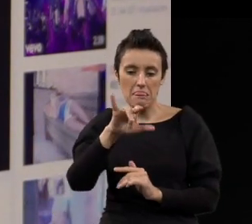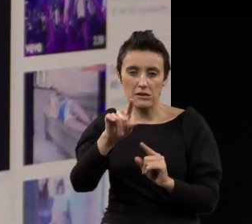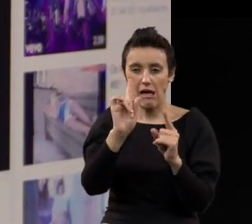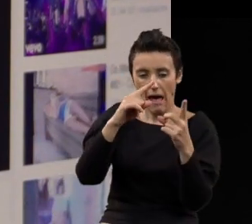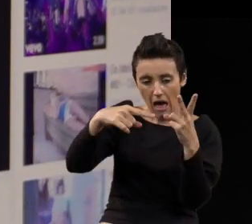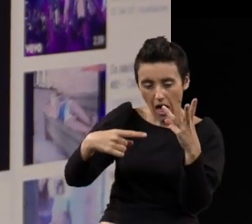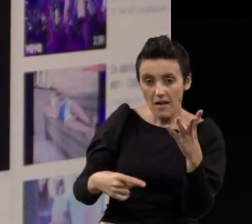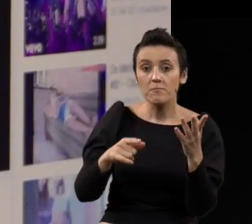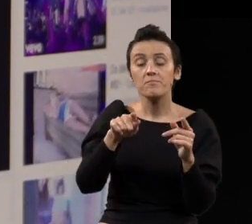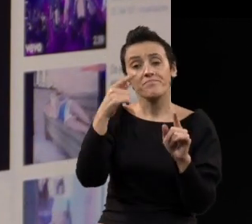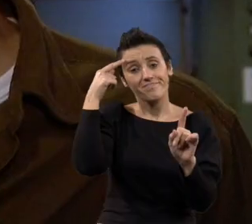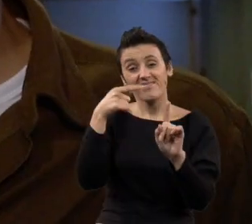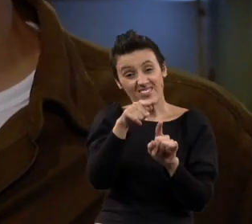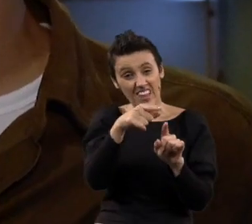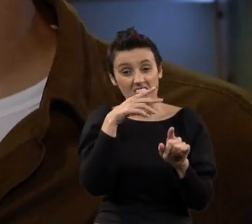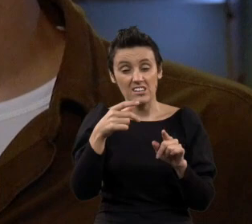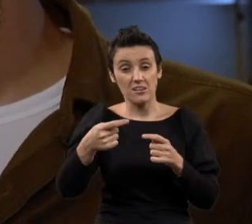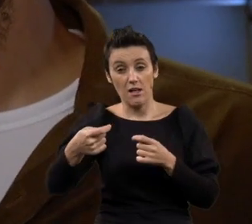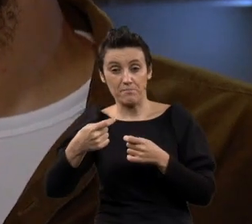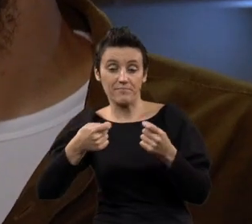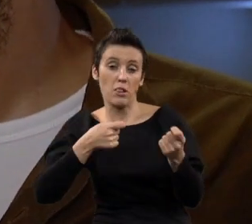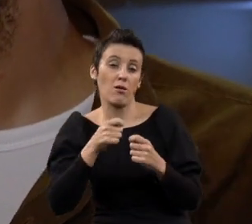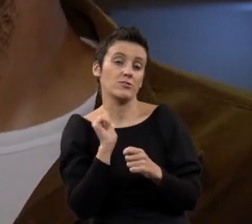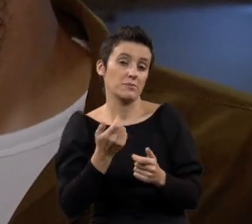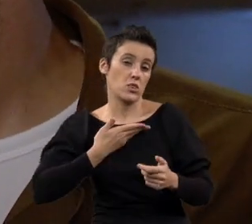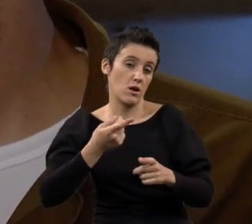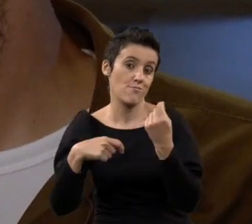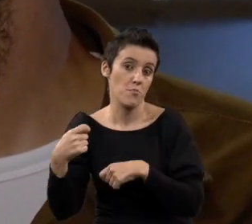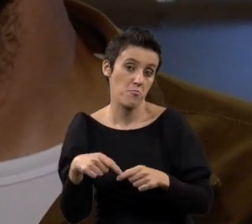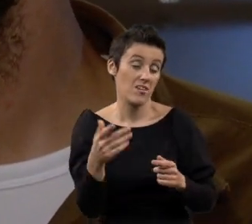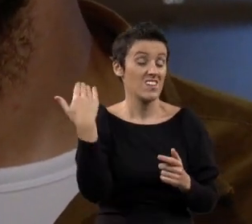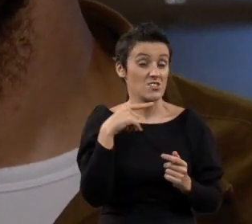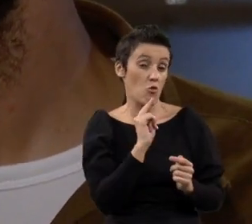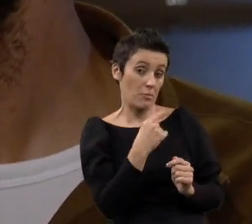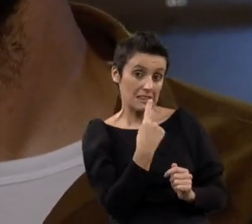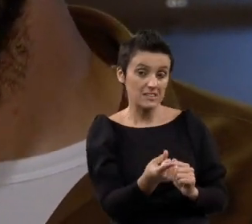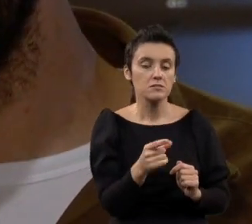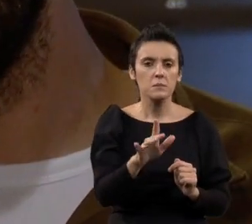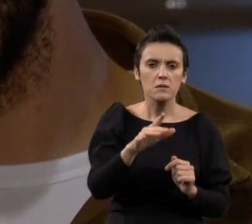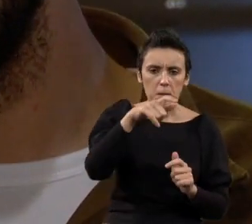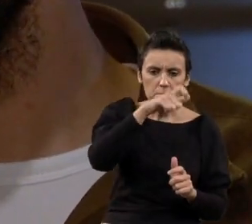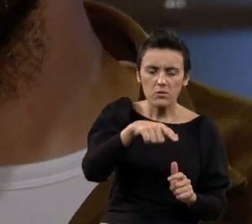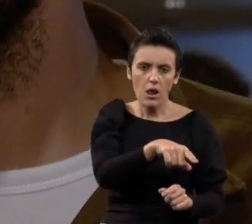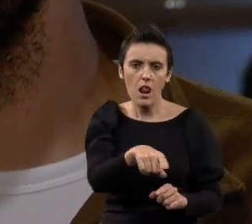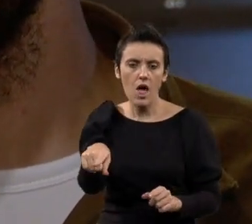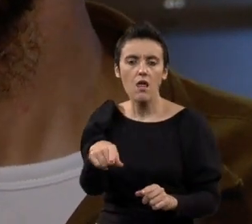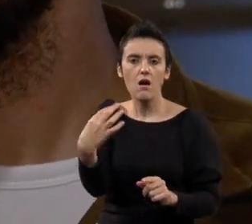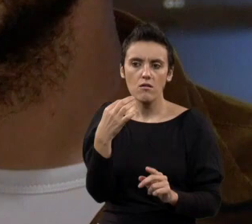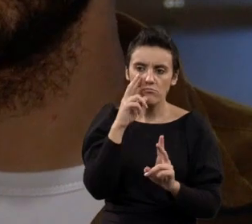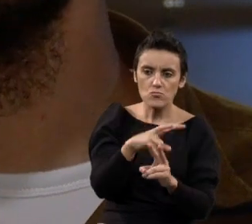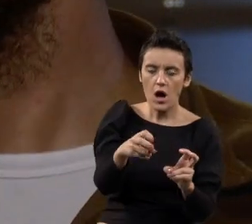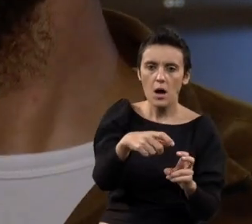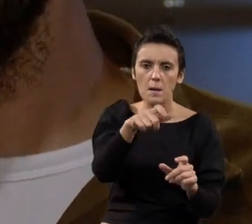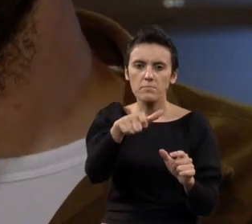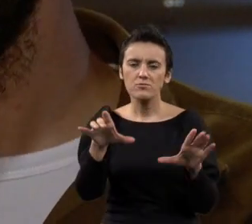da Droga no Porto, na altura. Descobri uma comunidade que sofria de uma série de fraquezas